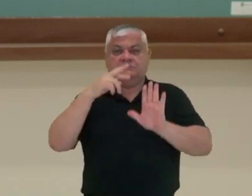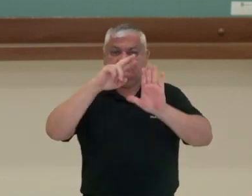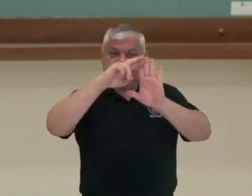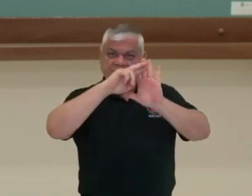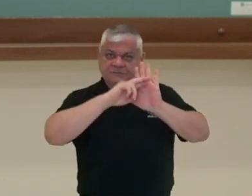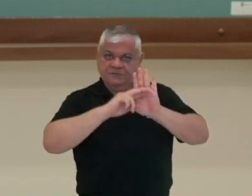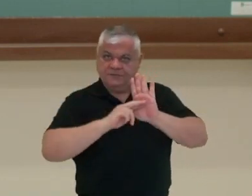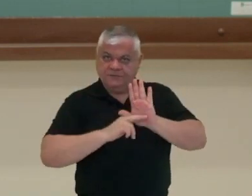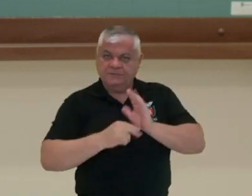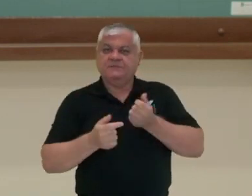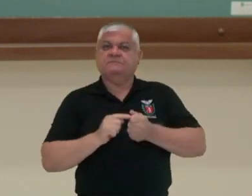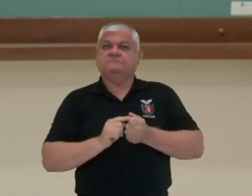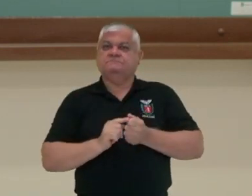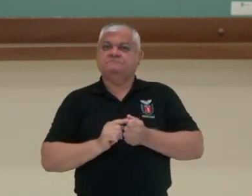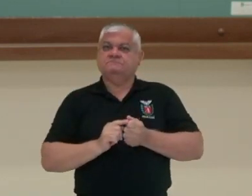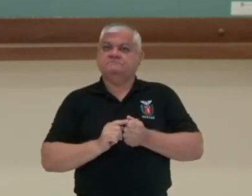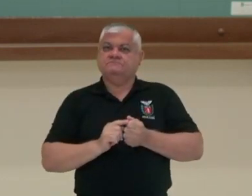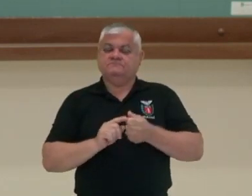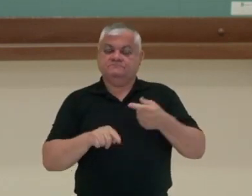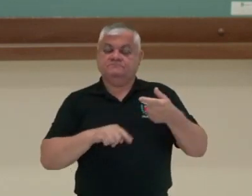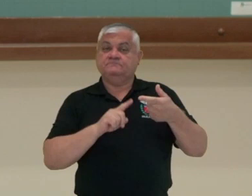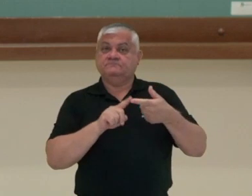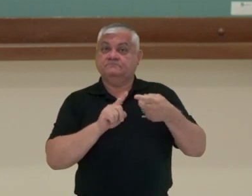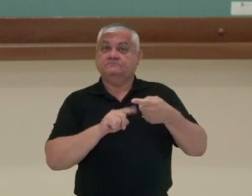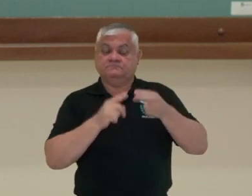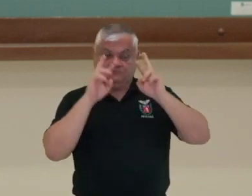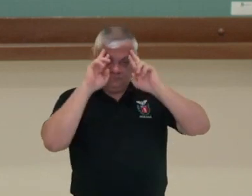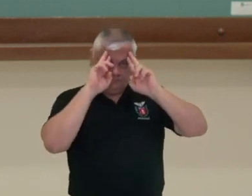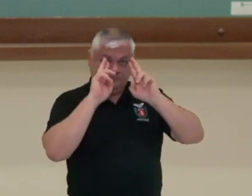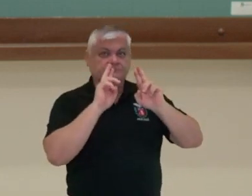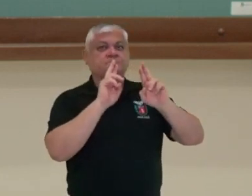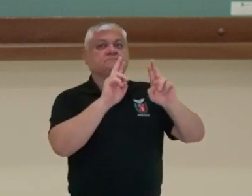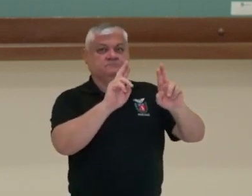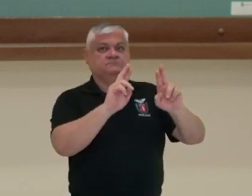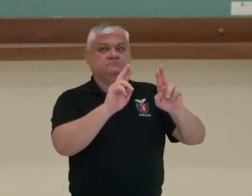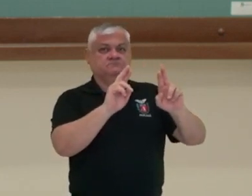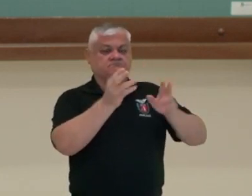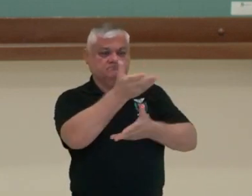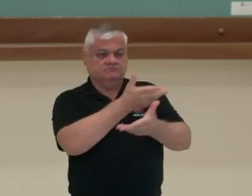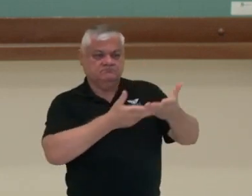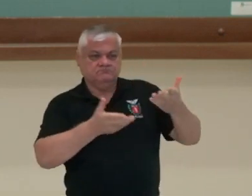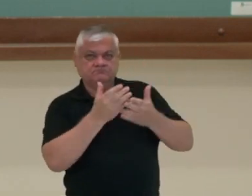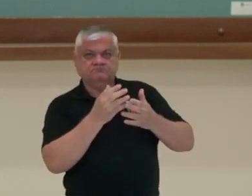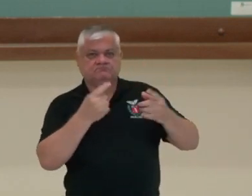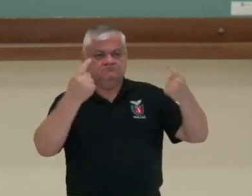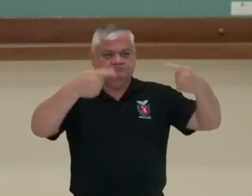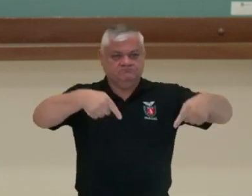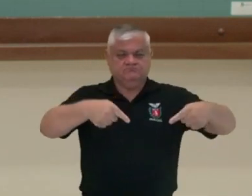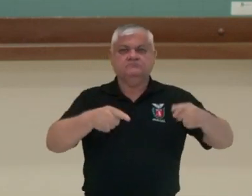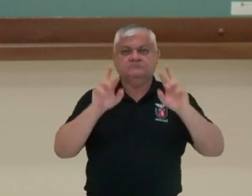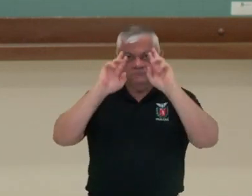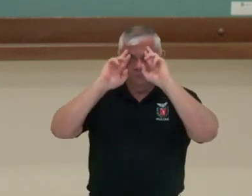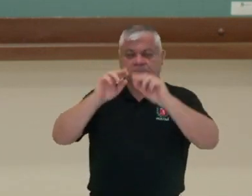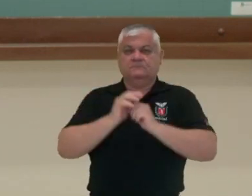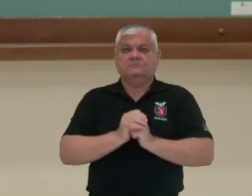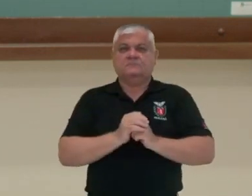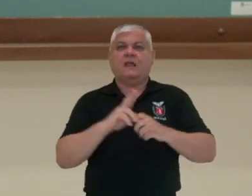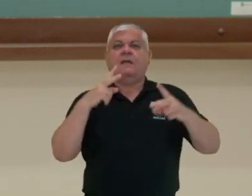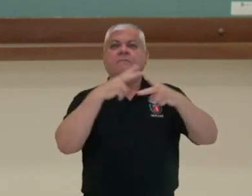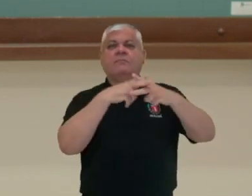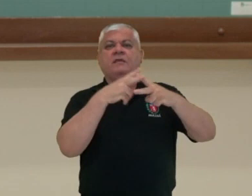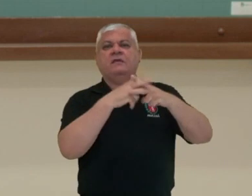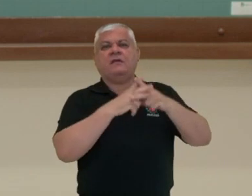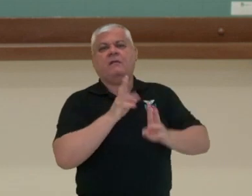que são seguidas, nós temos respeito entre os competidores, tá? Na briga,